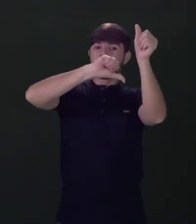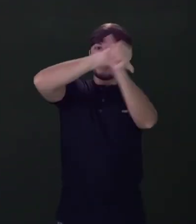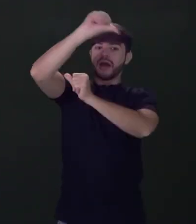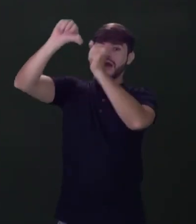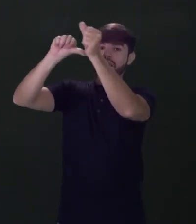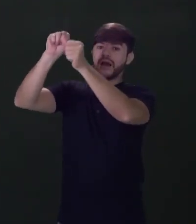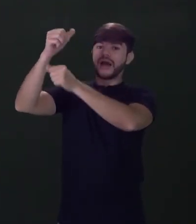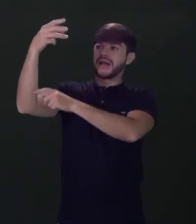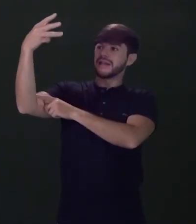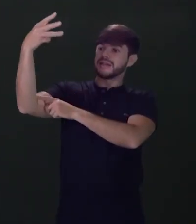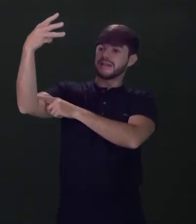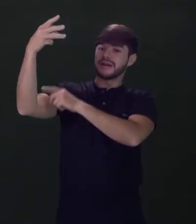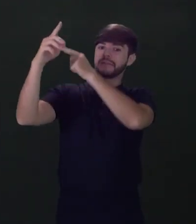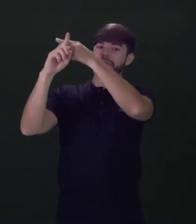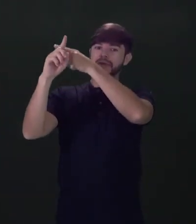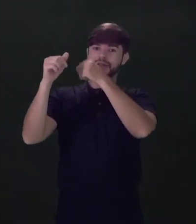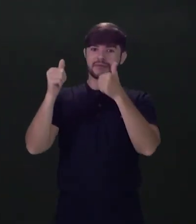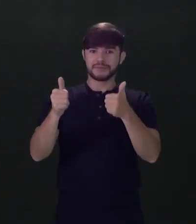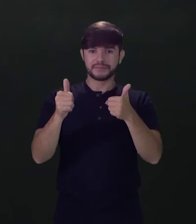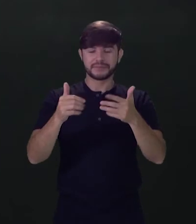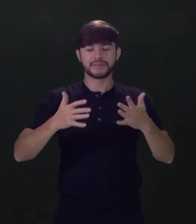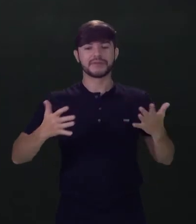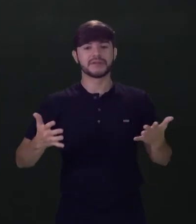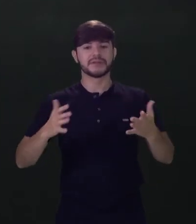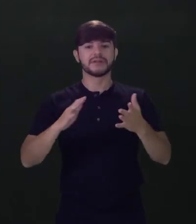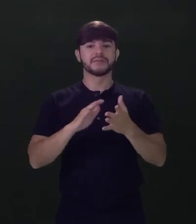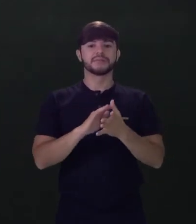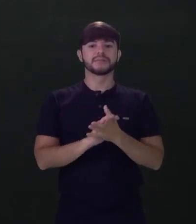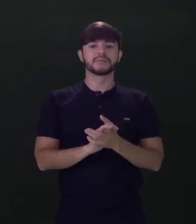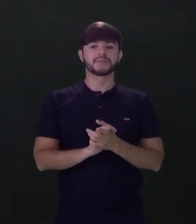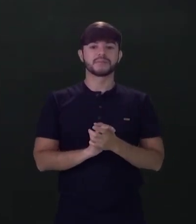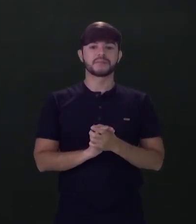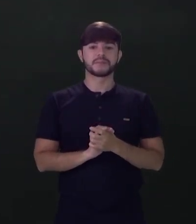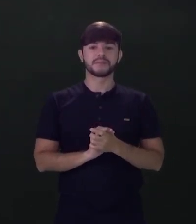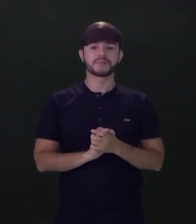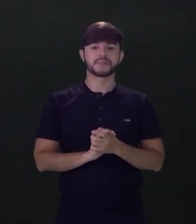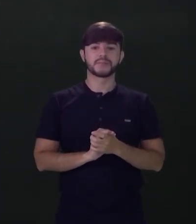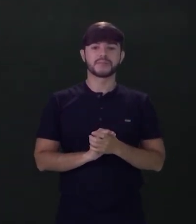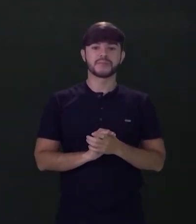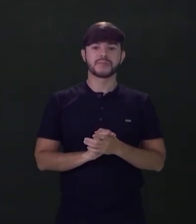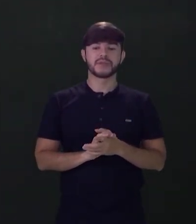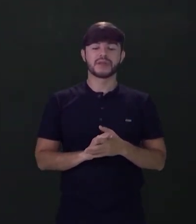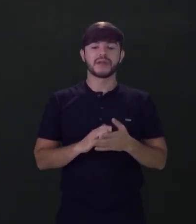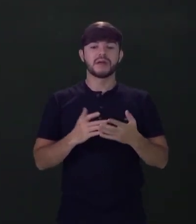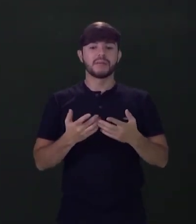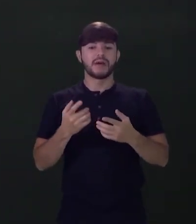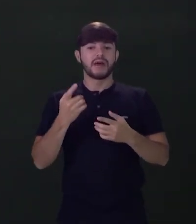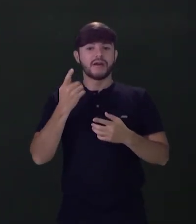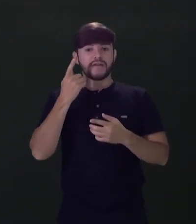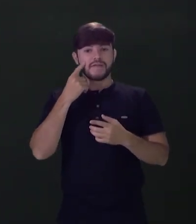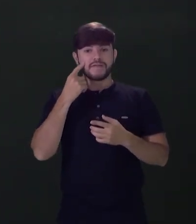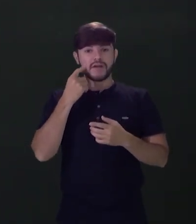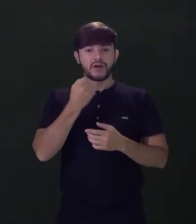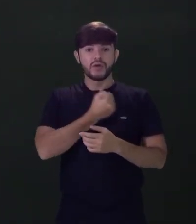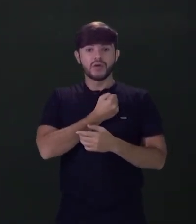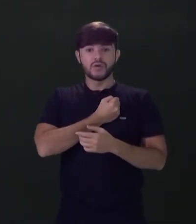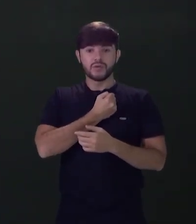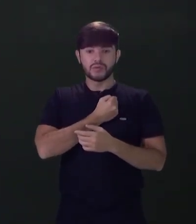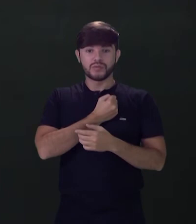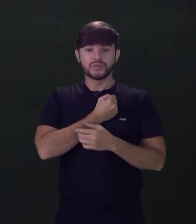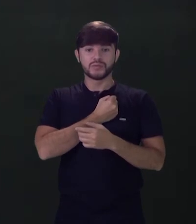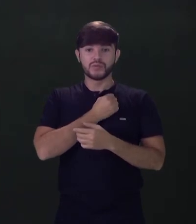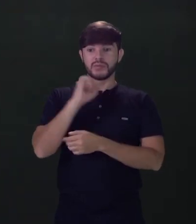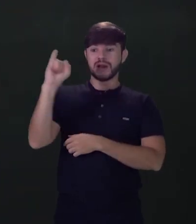olha só, uma base negativa com expoente negativo. Aliás, com expoente ímpar.